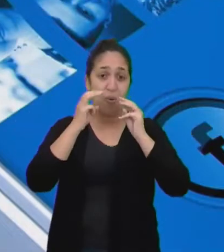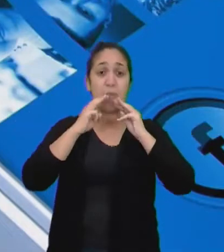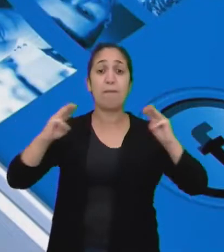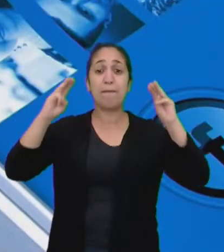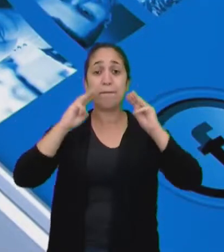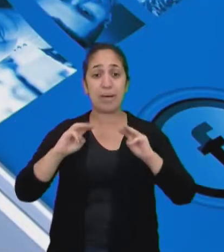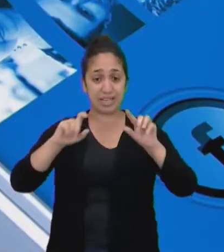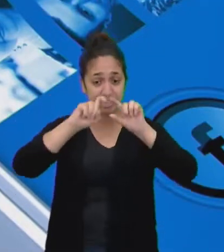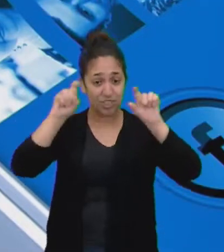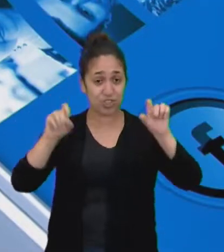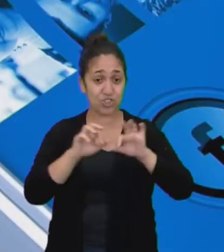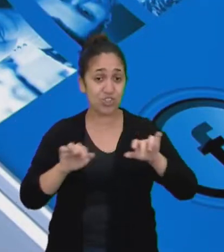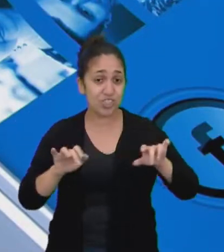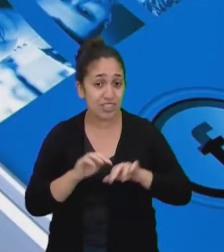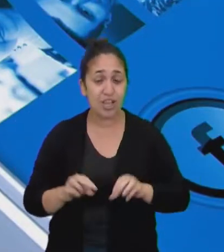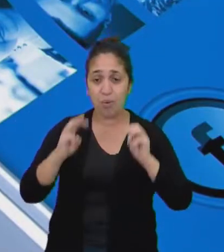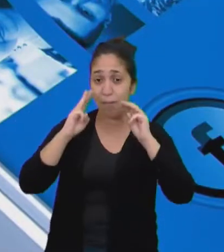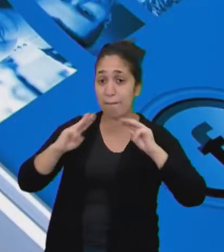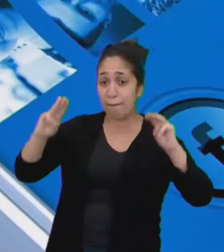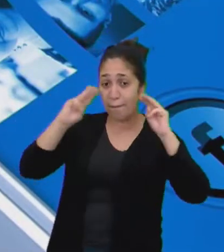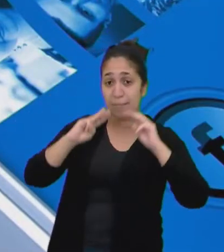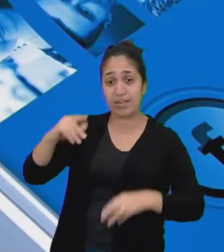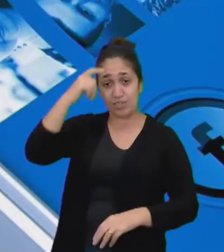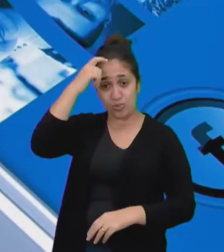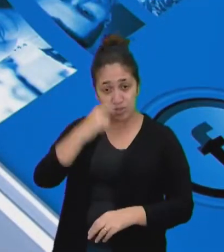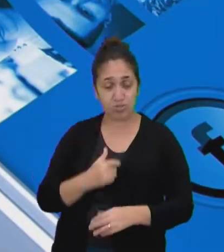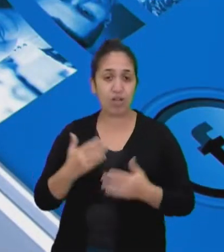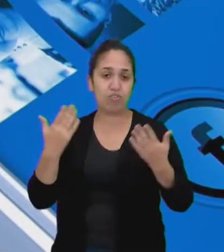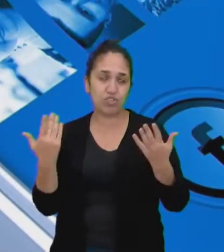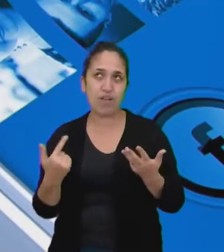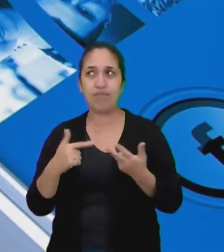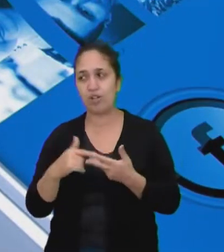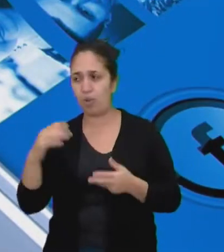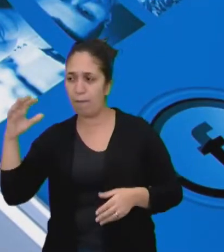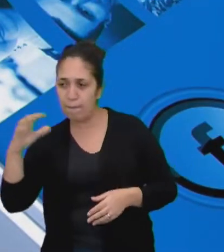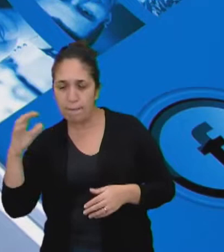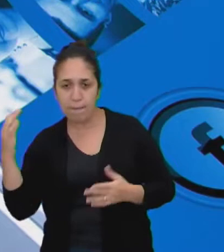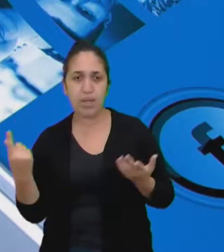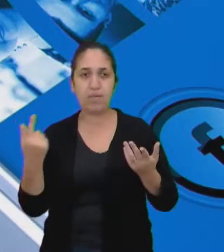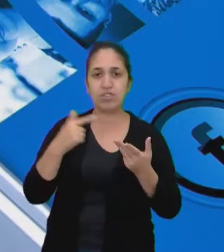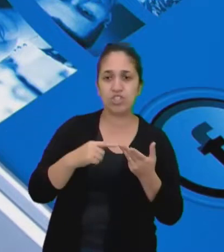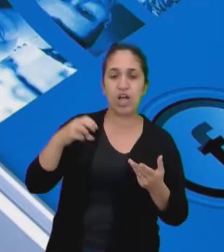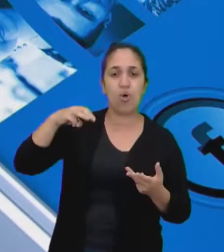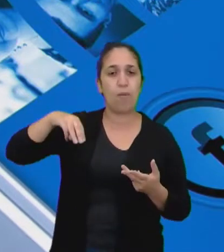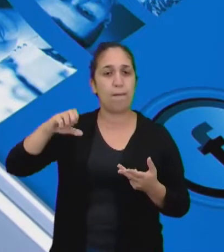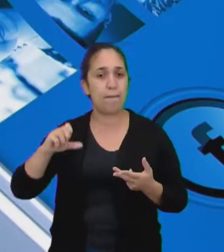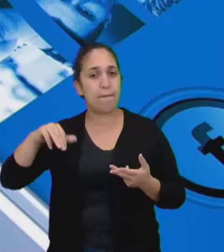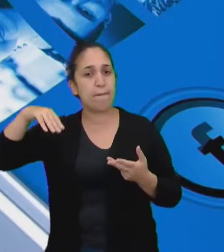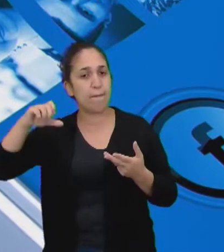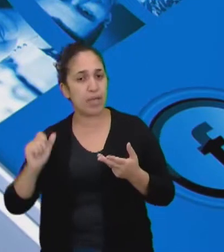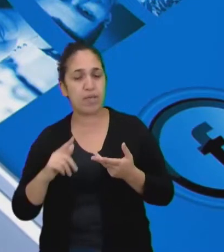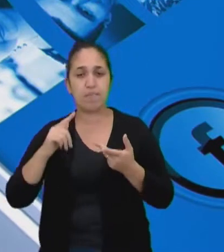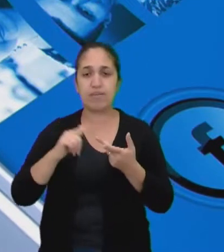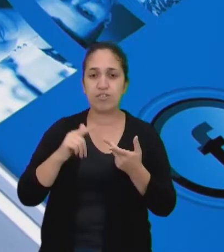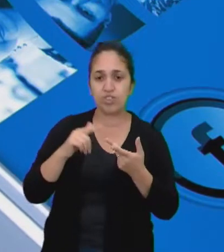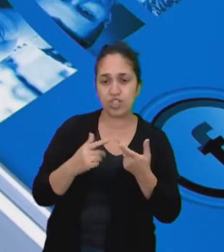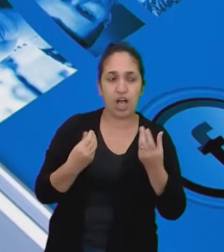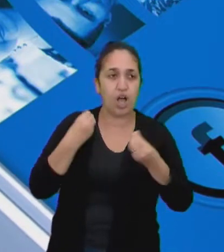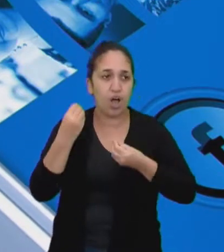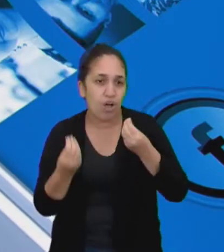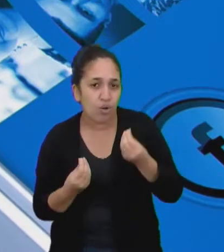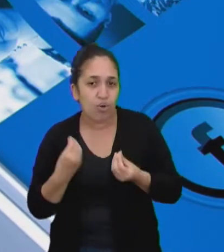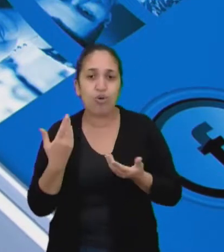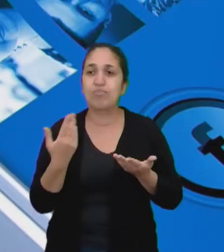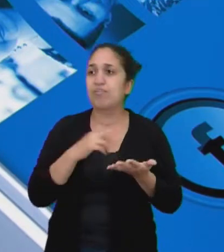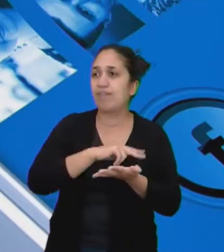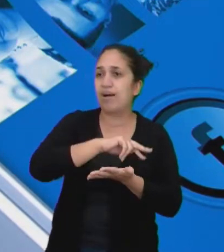marketing pessoal. Nós falamos sobre os influenciadores, falamos sobre o meme, falamos sobre as estratégias, o poder do alcance, relevância,